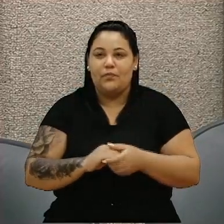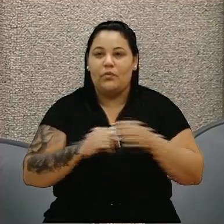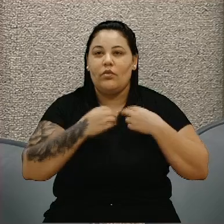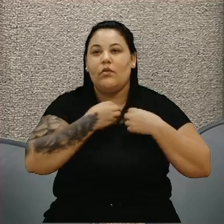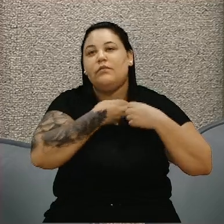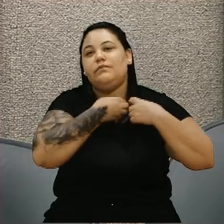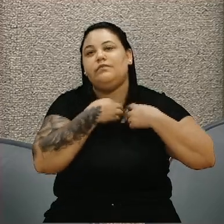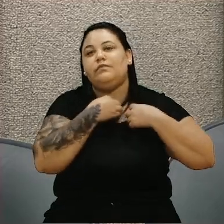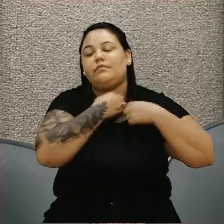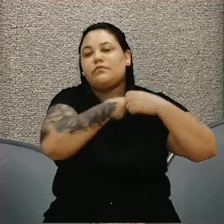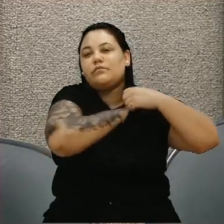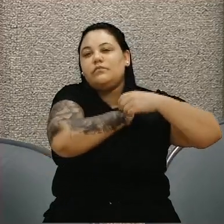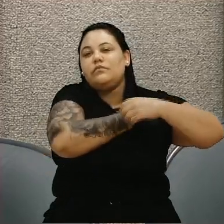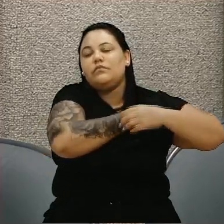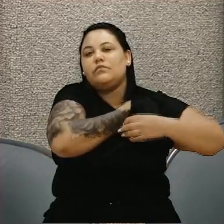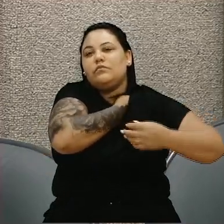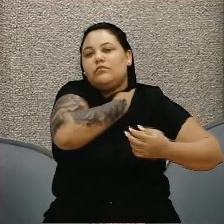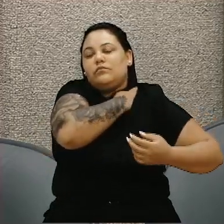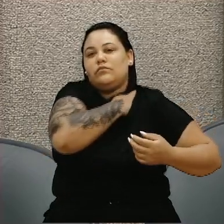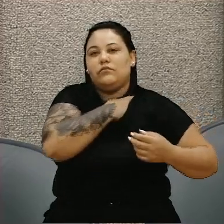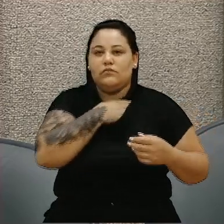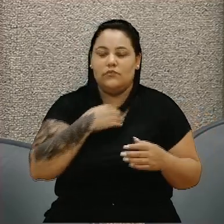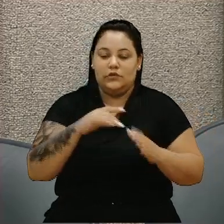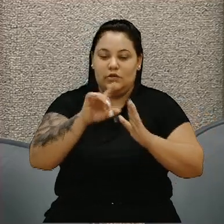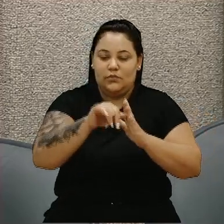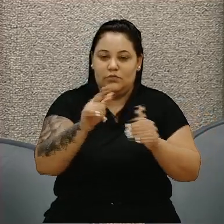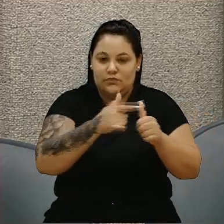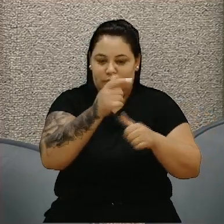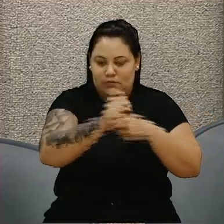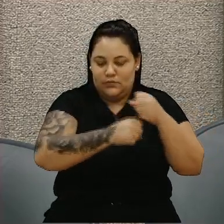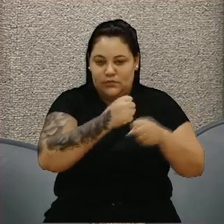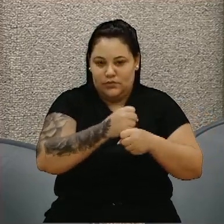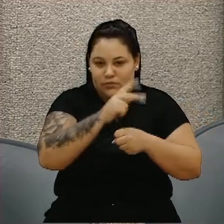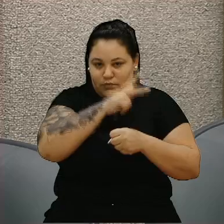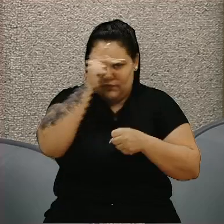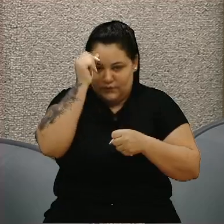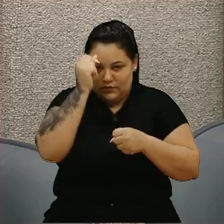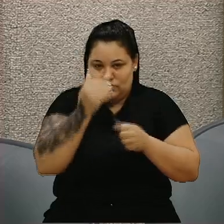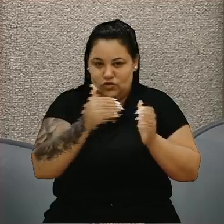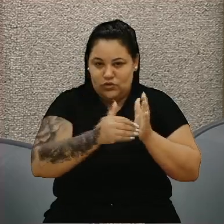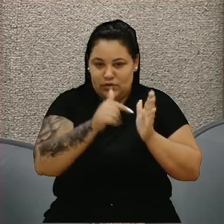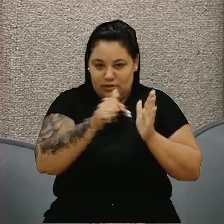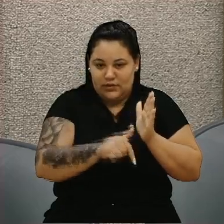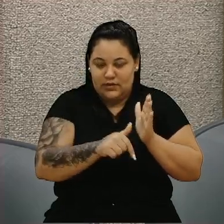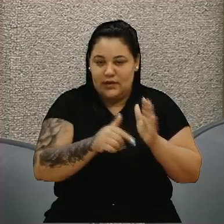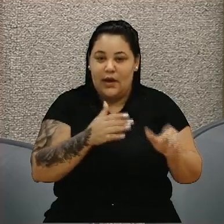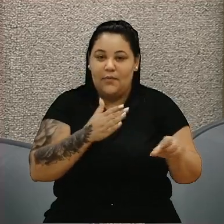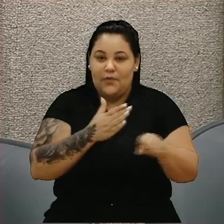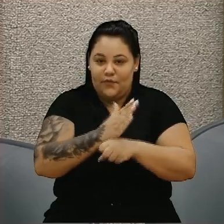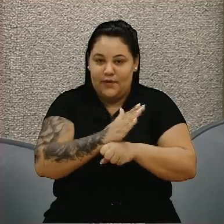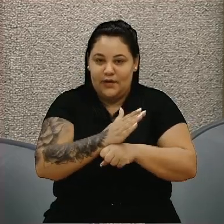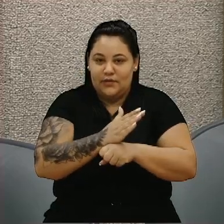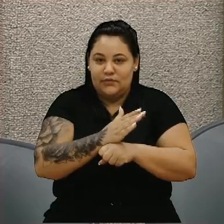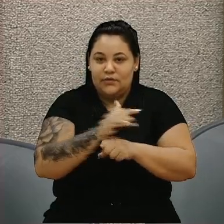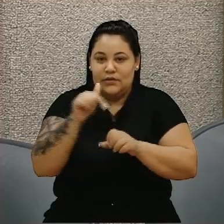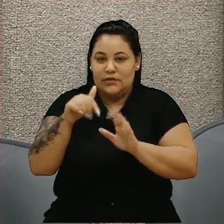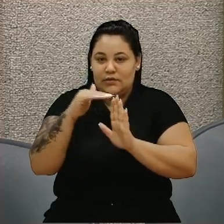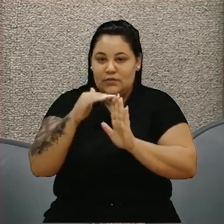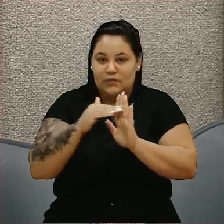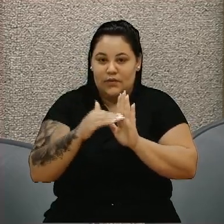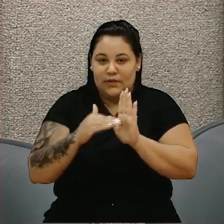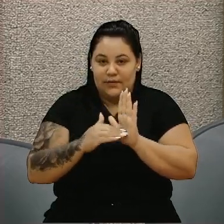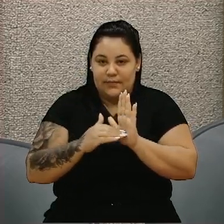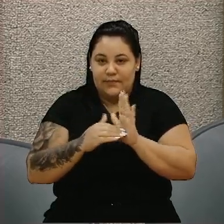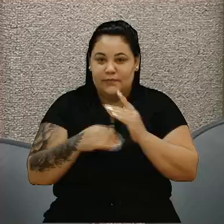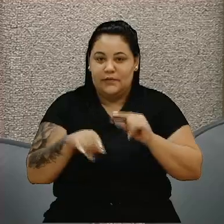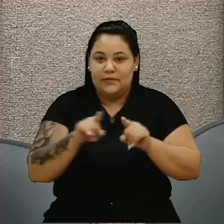depois, no primeiro ano do prefeito Adiló, veio aqui para essa casa e foi aprovado esse programa de regularização. Veja